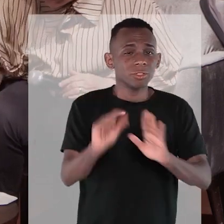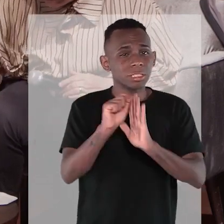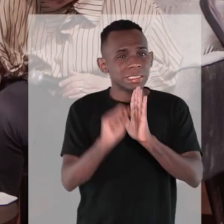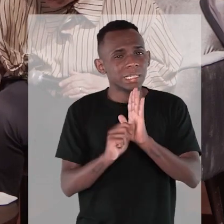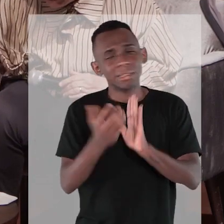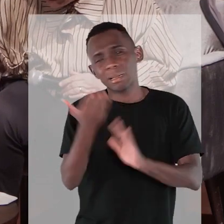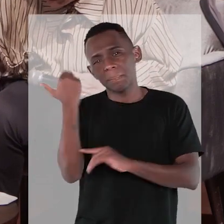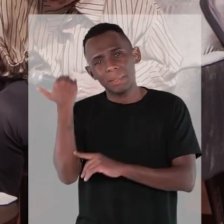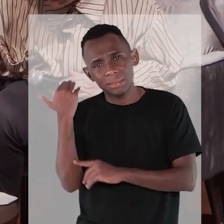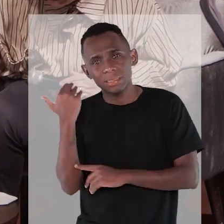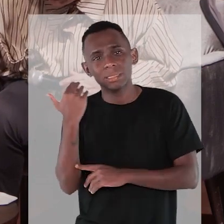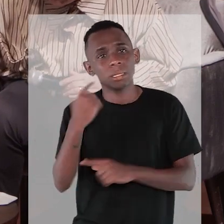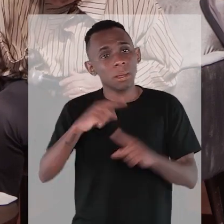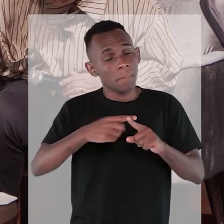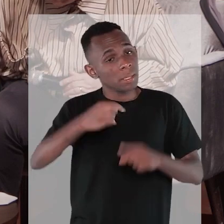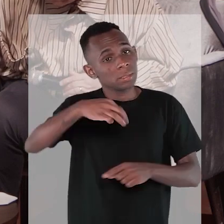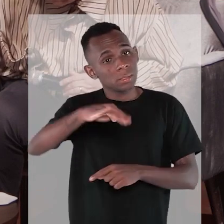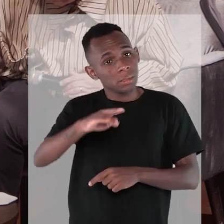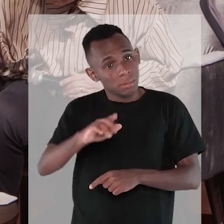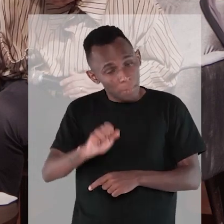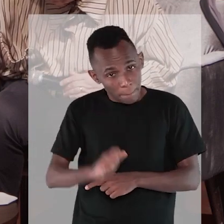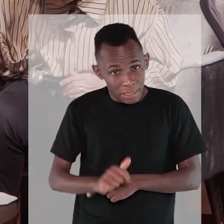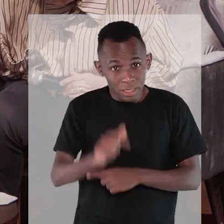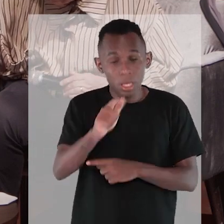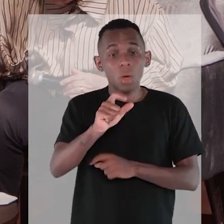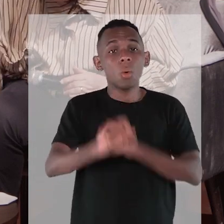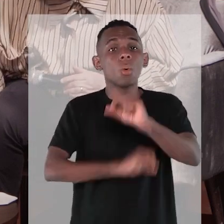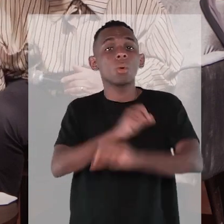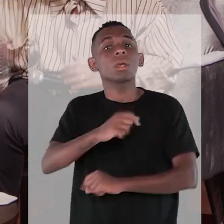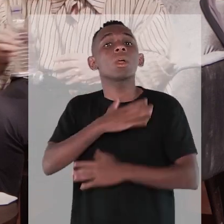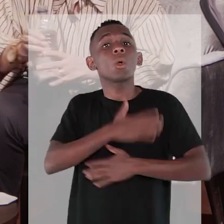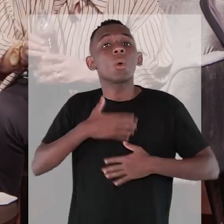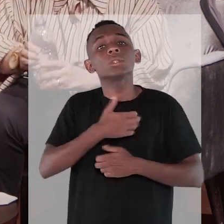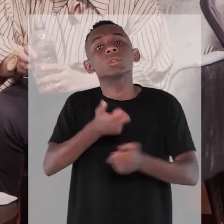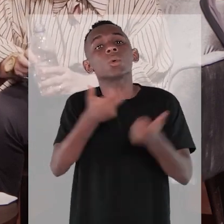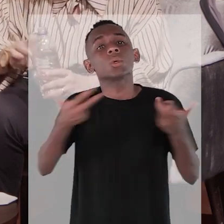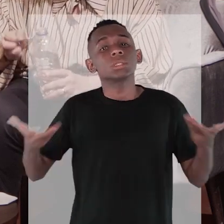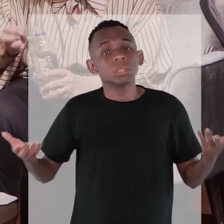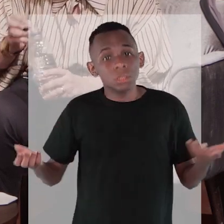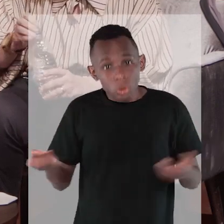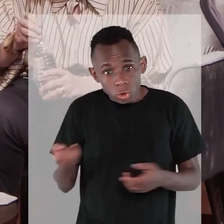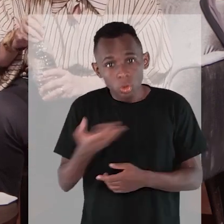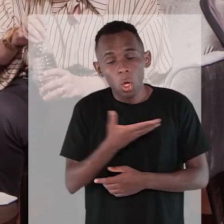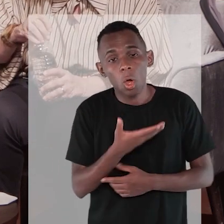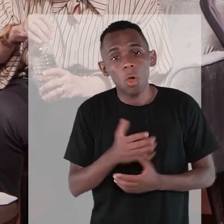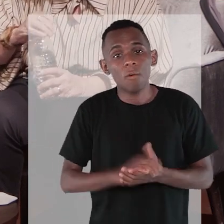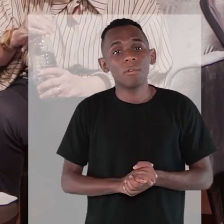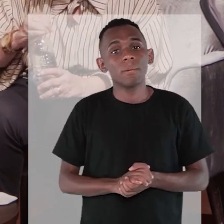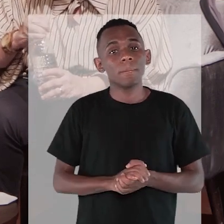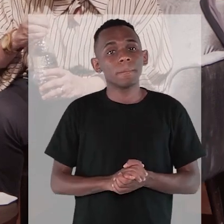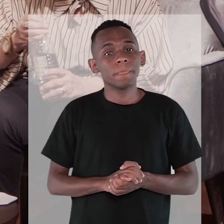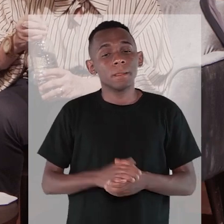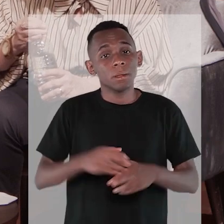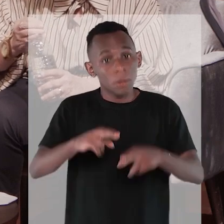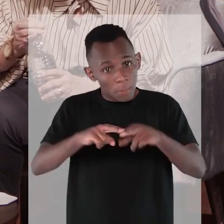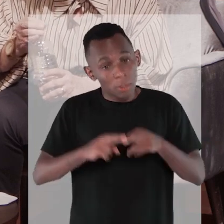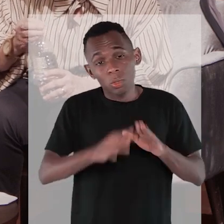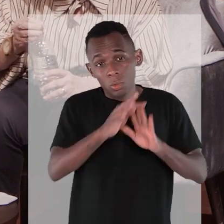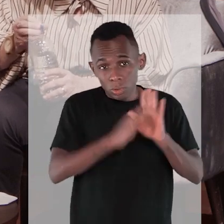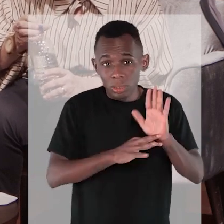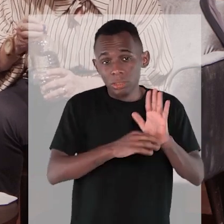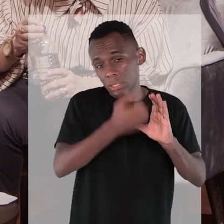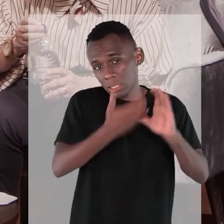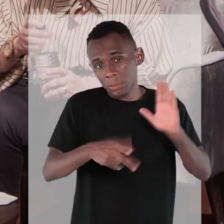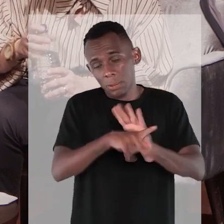Mas o Miguel não é muito desse time, não. O Miguel gosta de coisa atual. Então, por isso que o texto dele chama Resiliência. Porque é uma